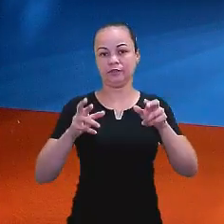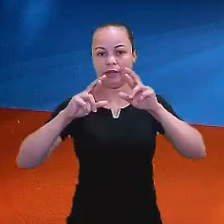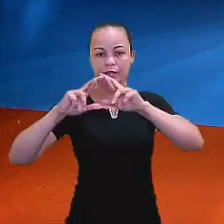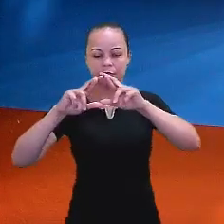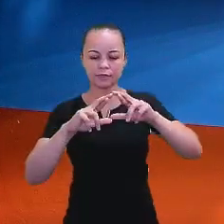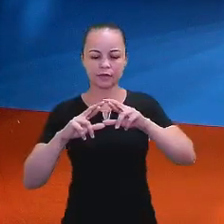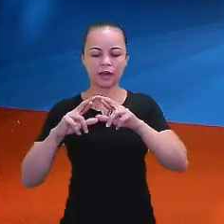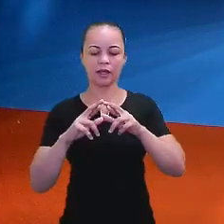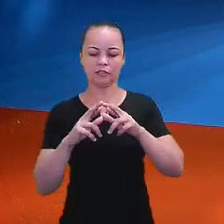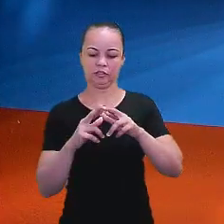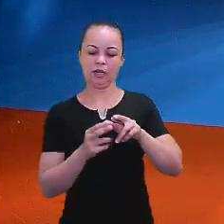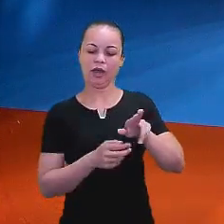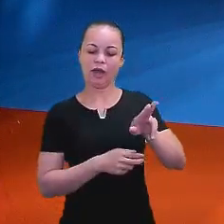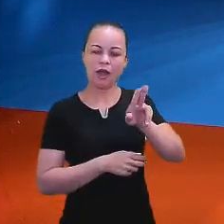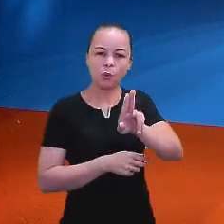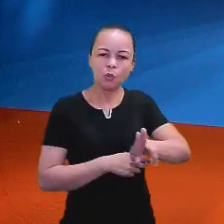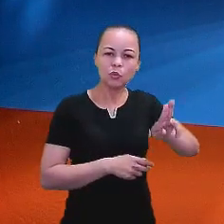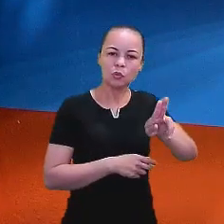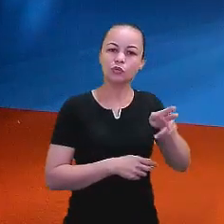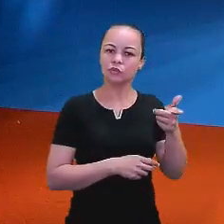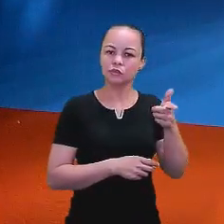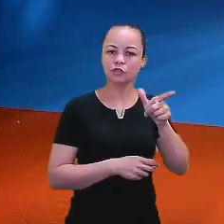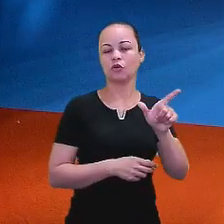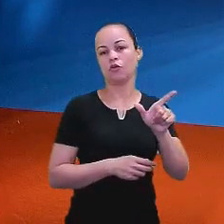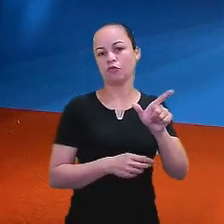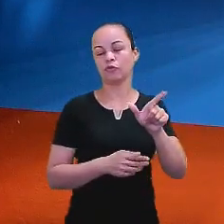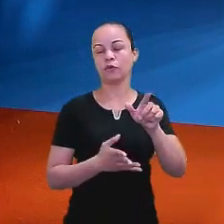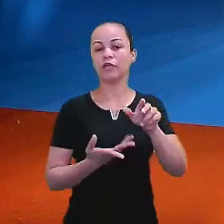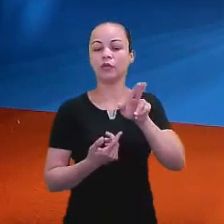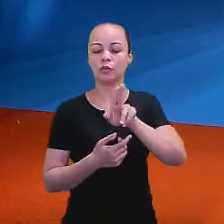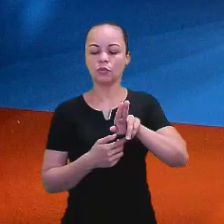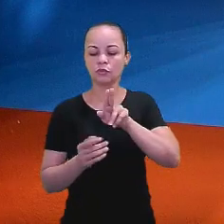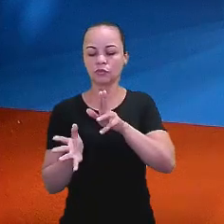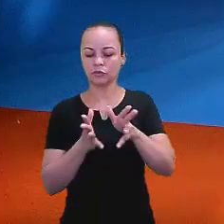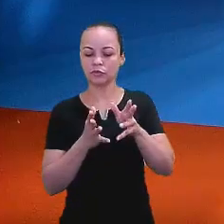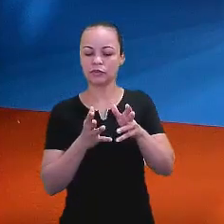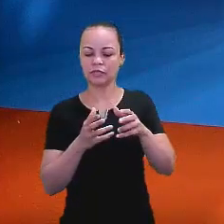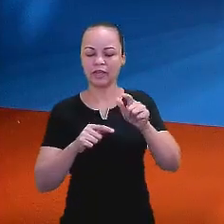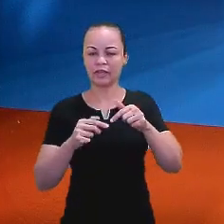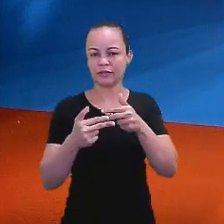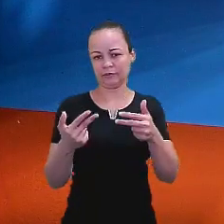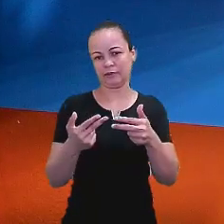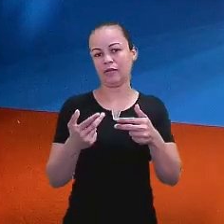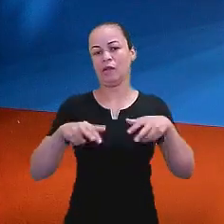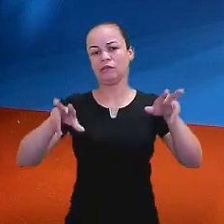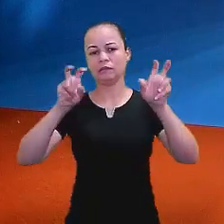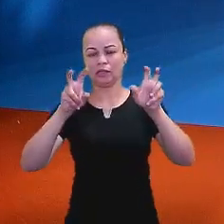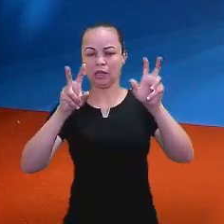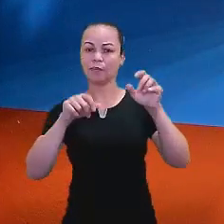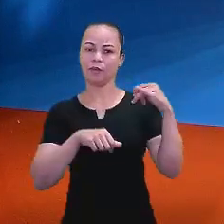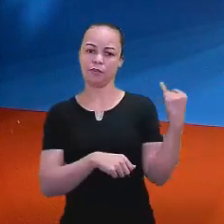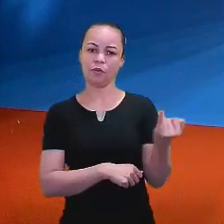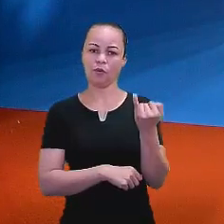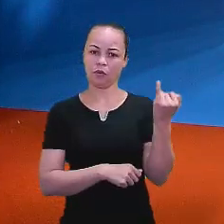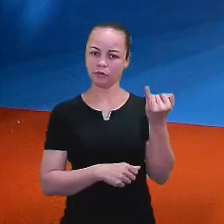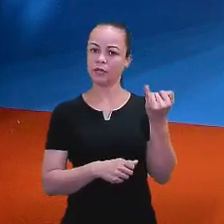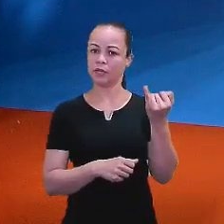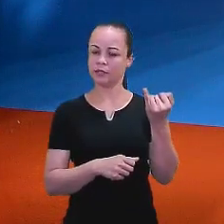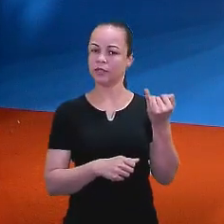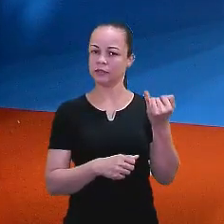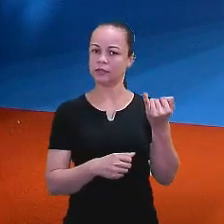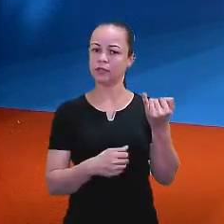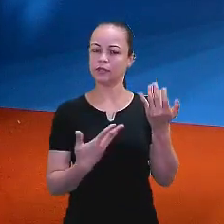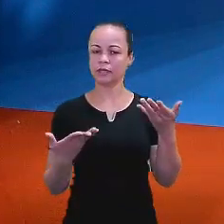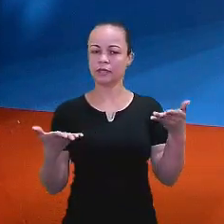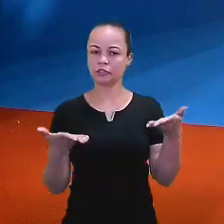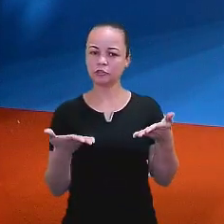reutilização e a redução de resíduos, tá certo? Que são temas muito relevantes, né? Muito atuais e que a gente